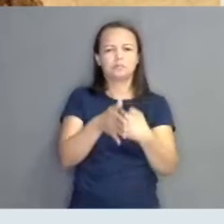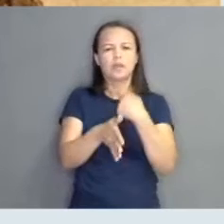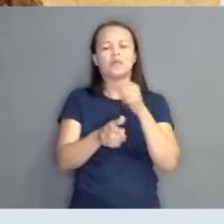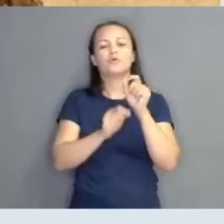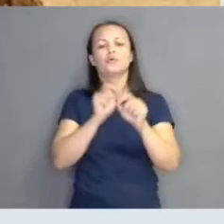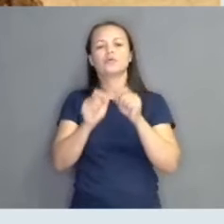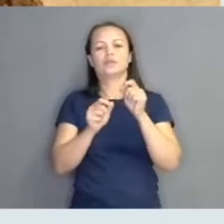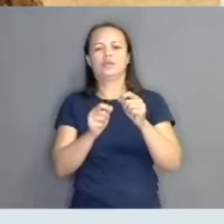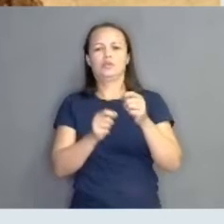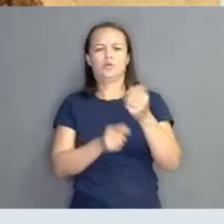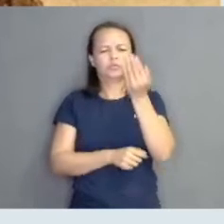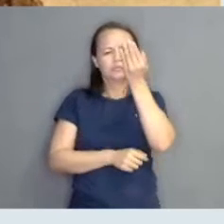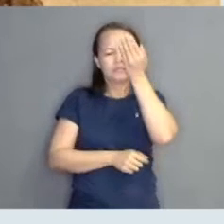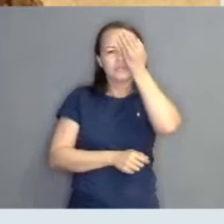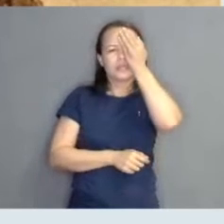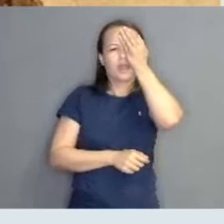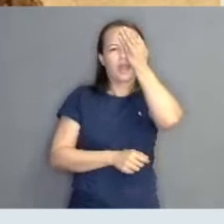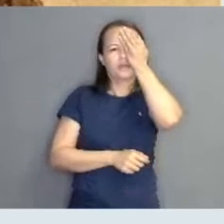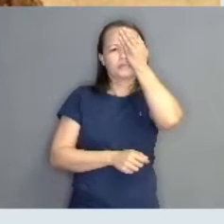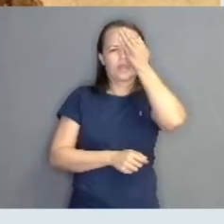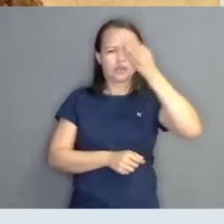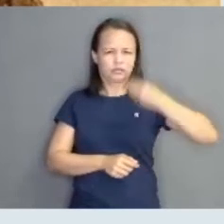eles existiram de verdade?